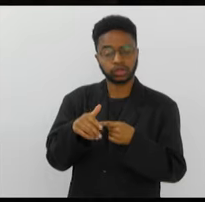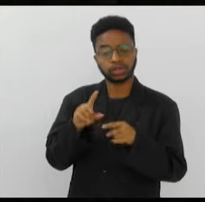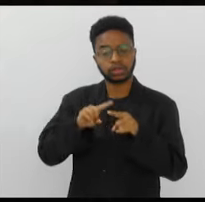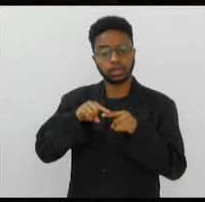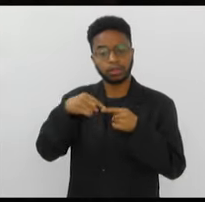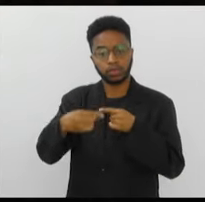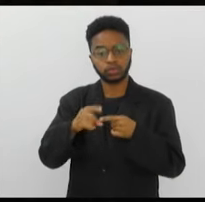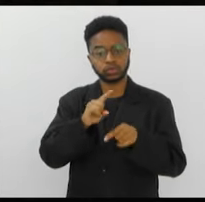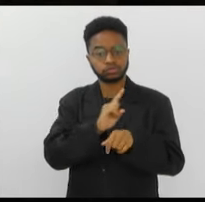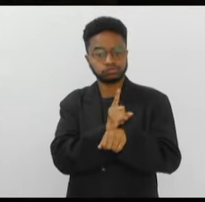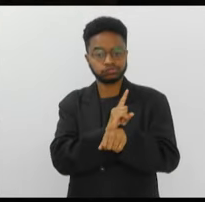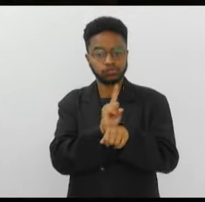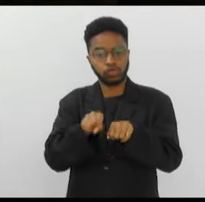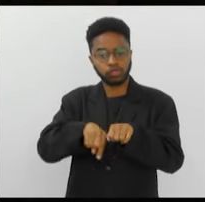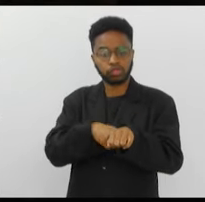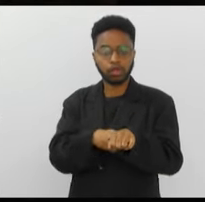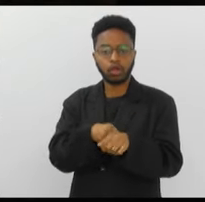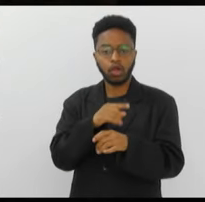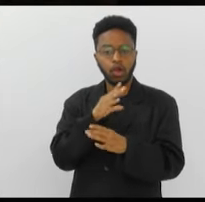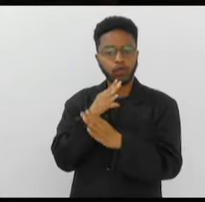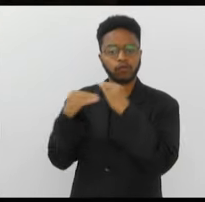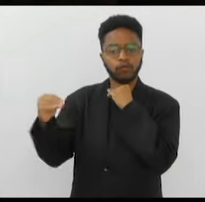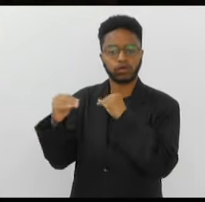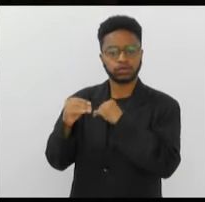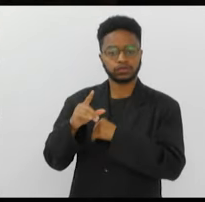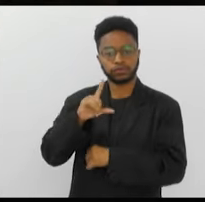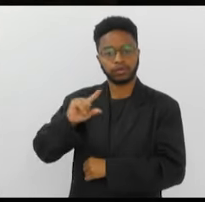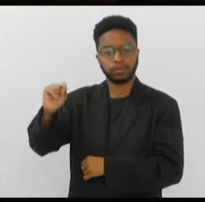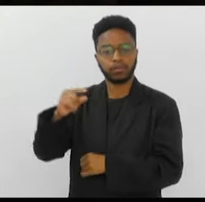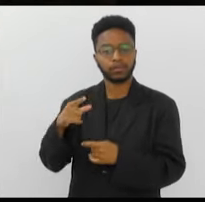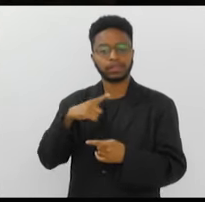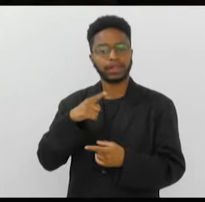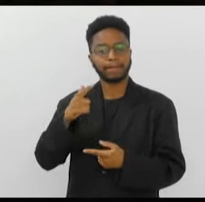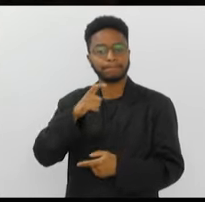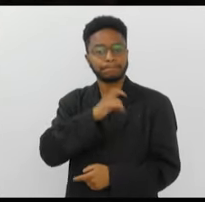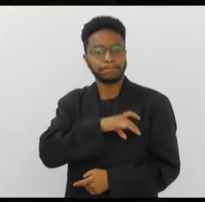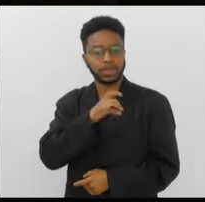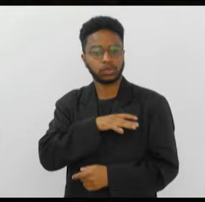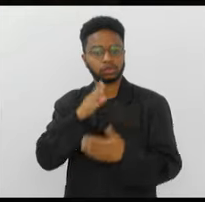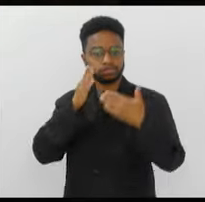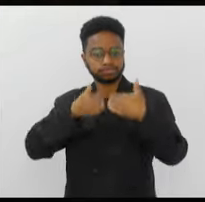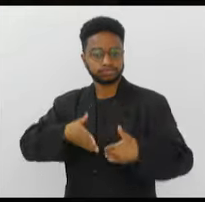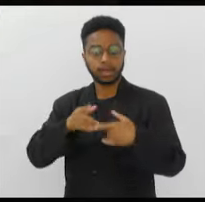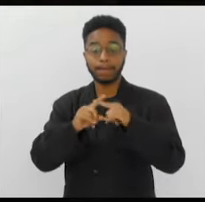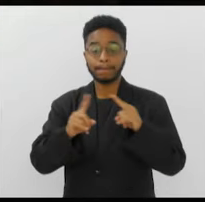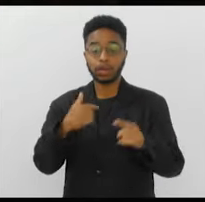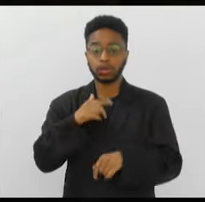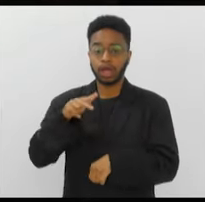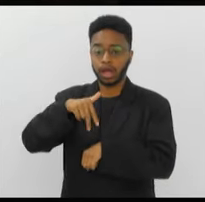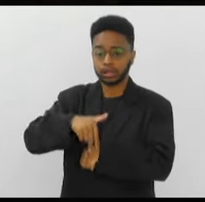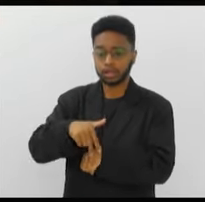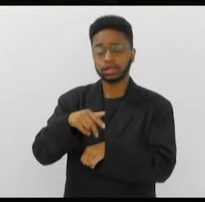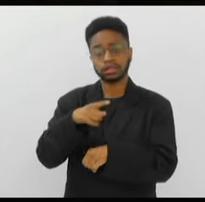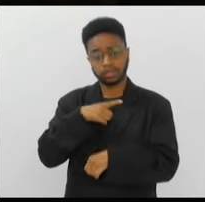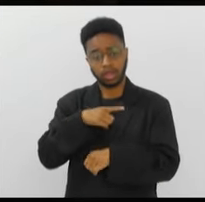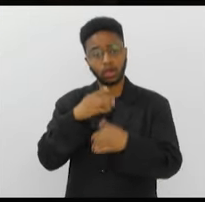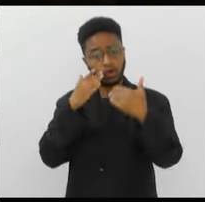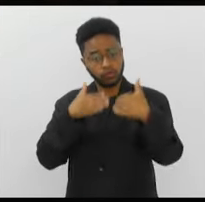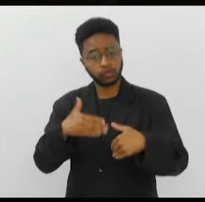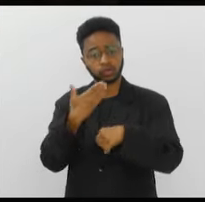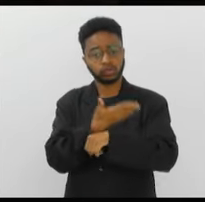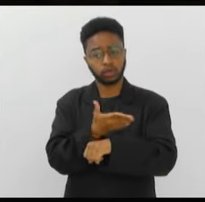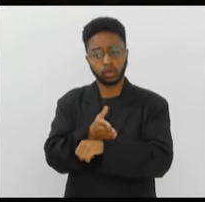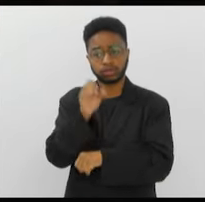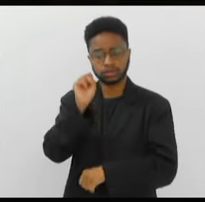rabinho entre as pernas e vão correndo embora com medo de serem confrontados. Mas enquanto aqui eu estivesse, era confronto o tempo